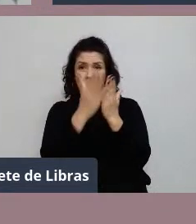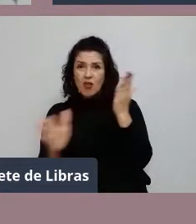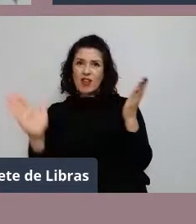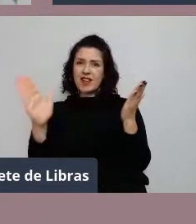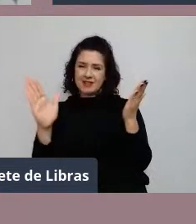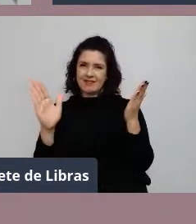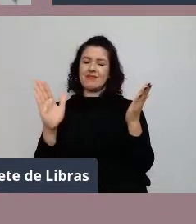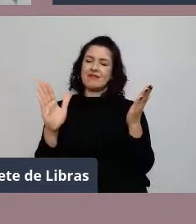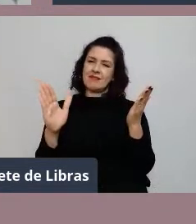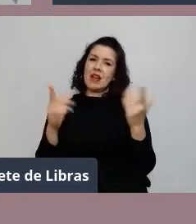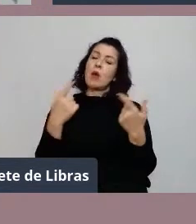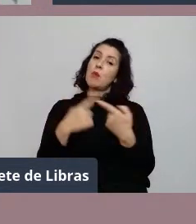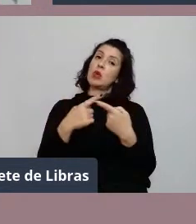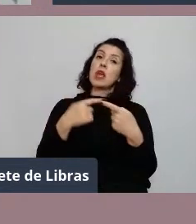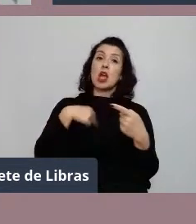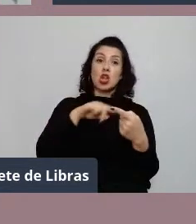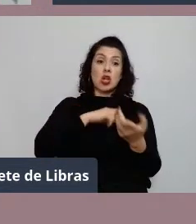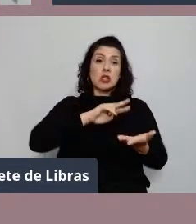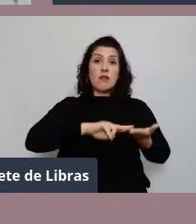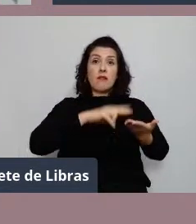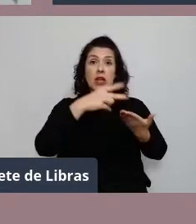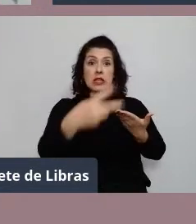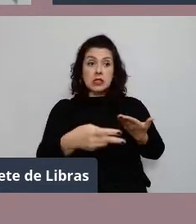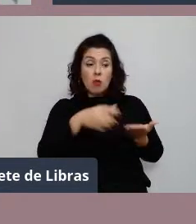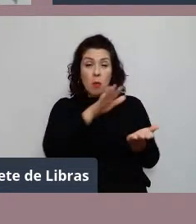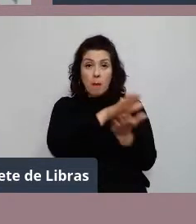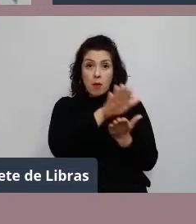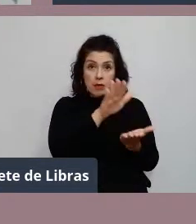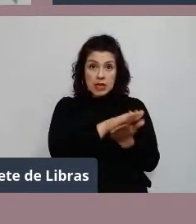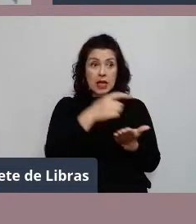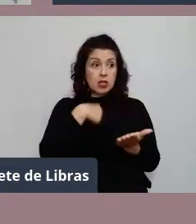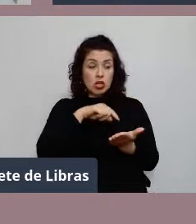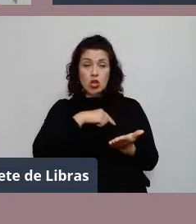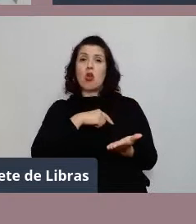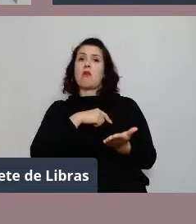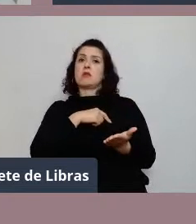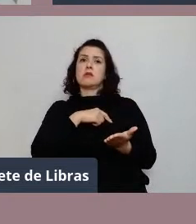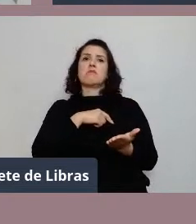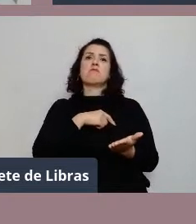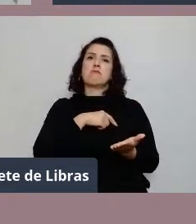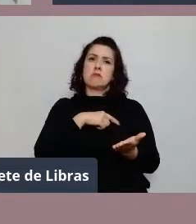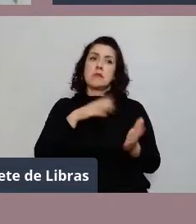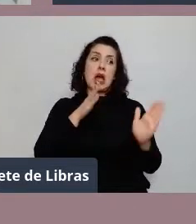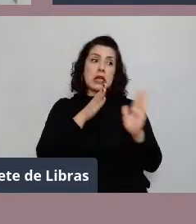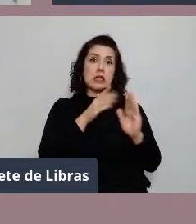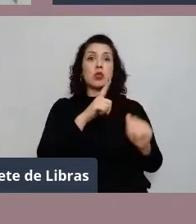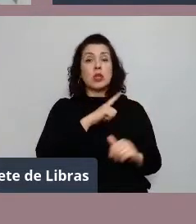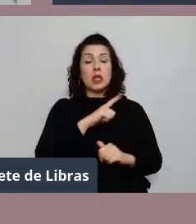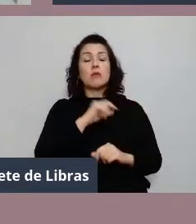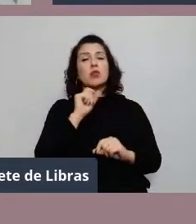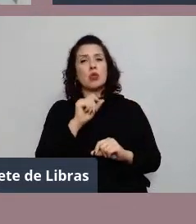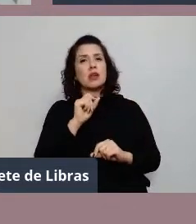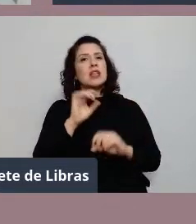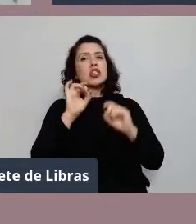versão publicada que a gente tem acesso diz só sobre o autor e sobre